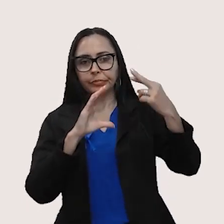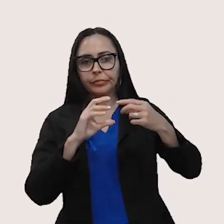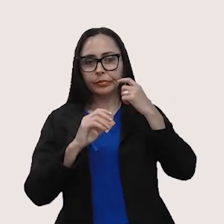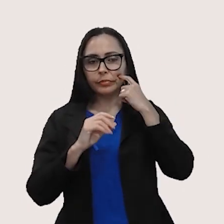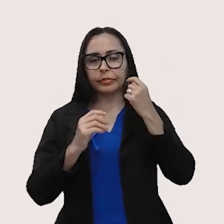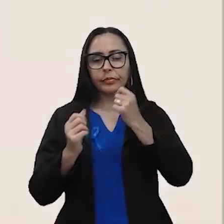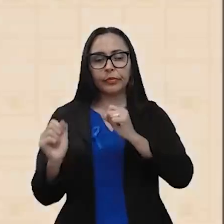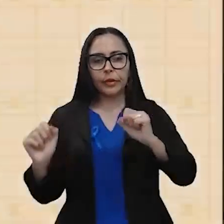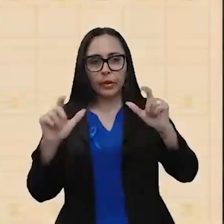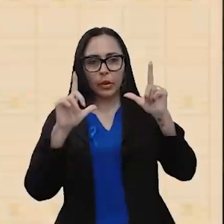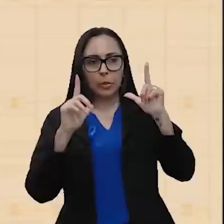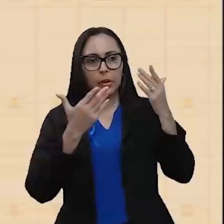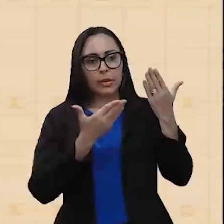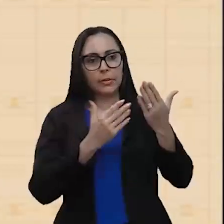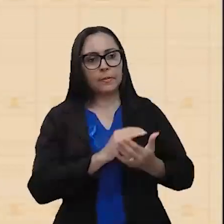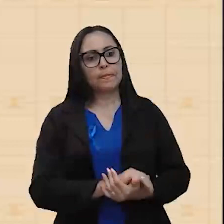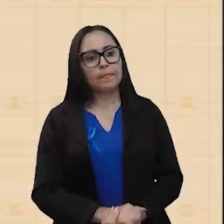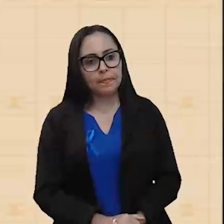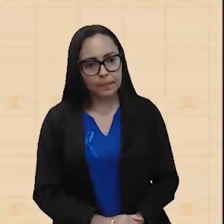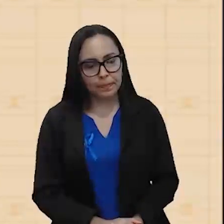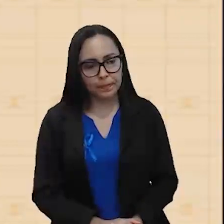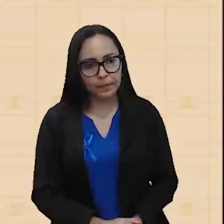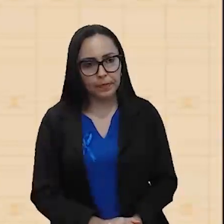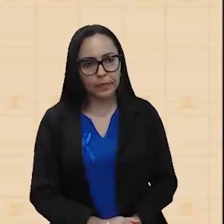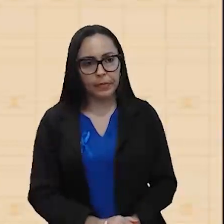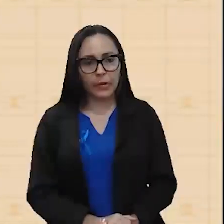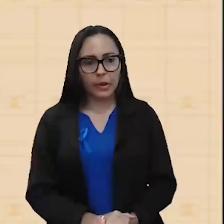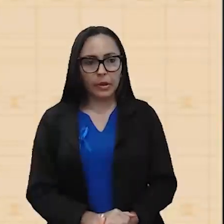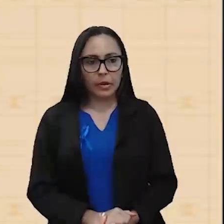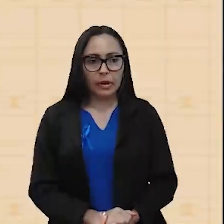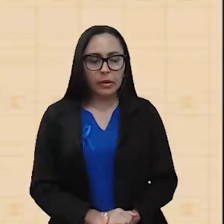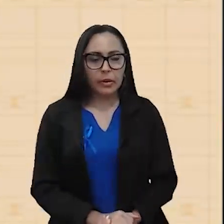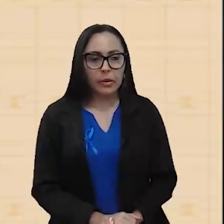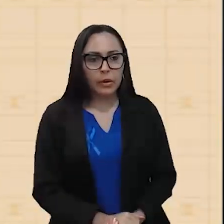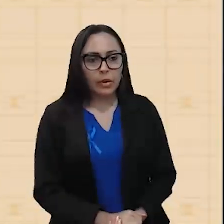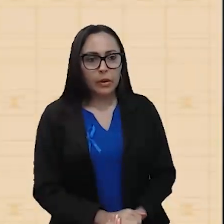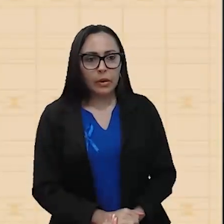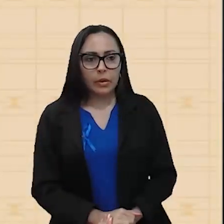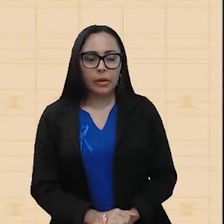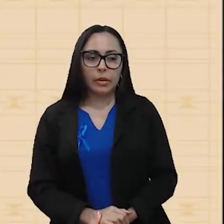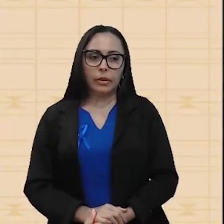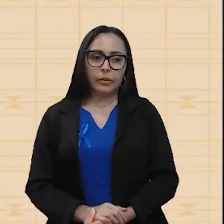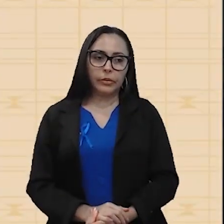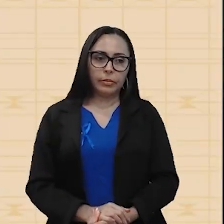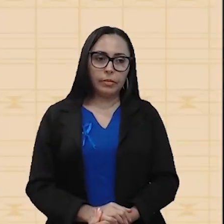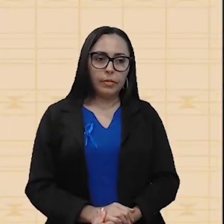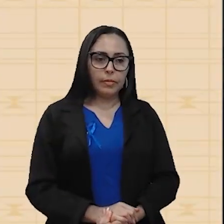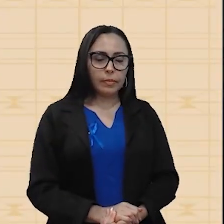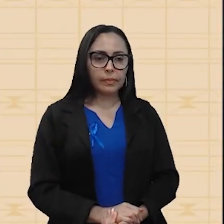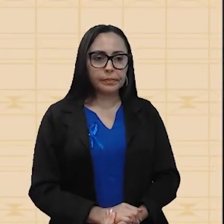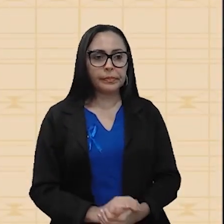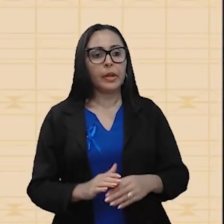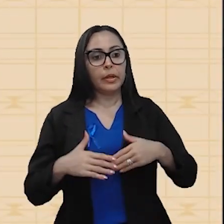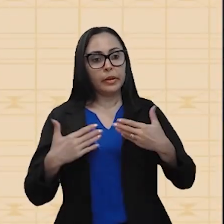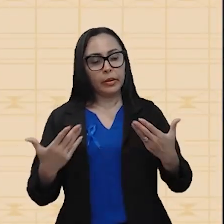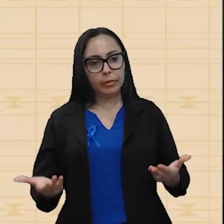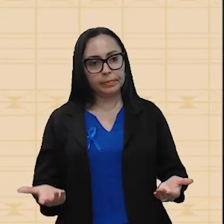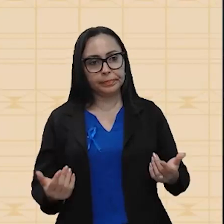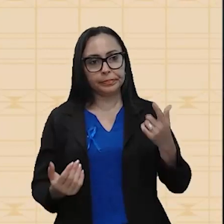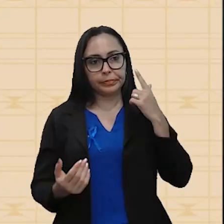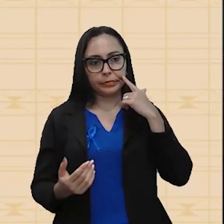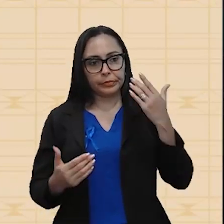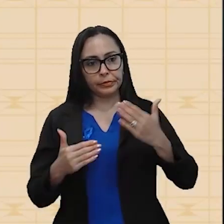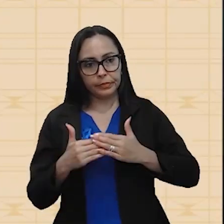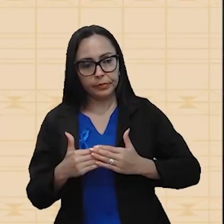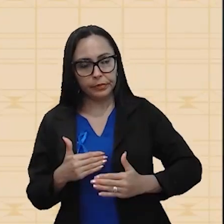vejo na figura, para evitar que o pessoal do Libra fique na frente. Muito bem, fica nessa composição aí, tá? Então, vê só, gente. A partir daqui, a gente vai